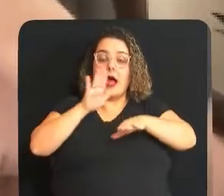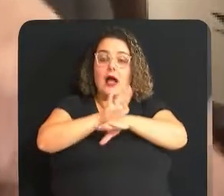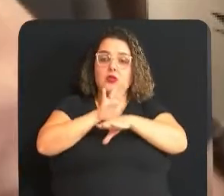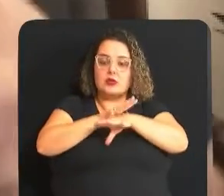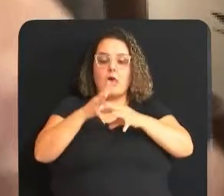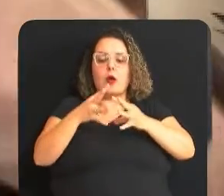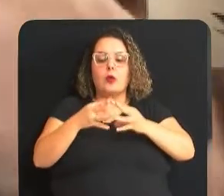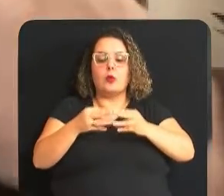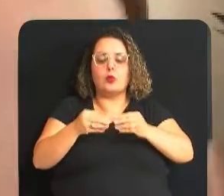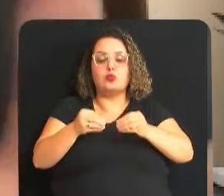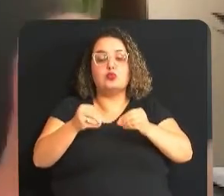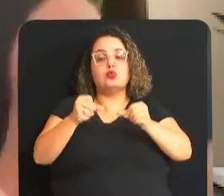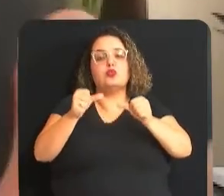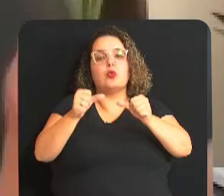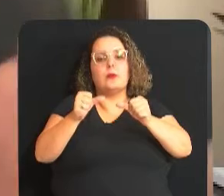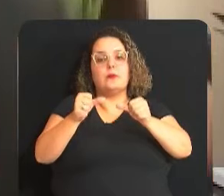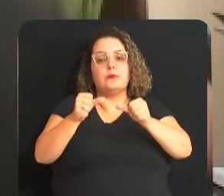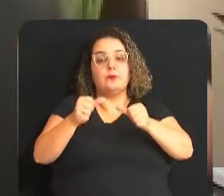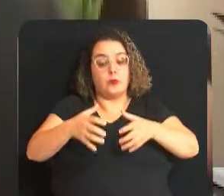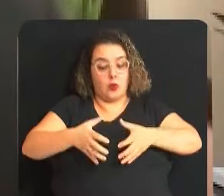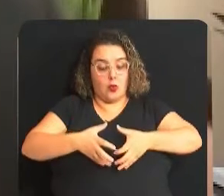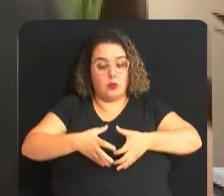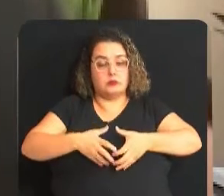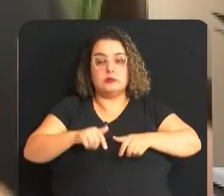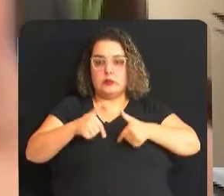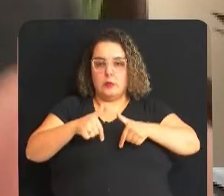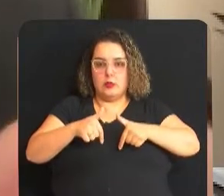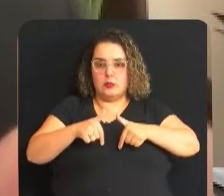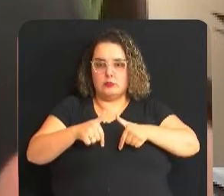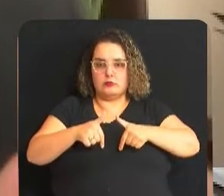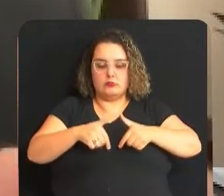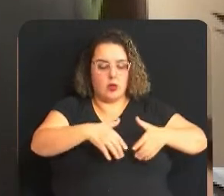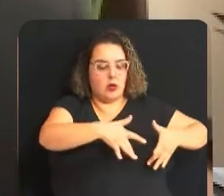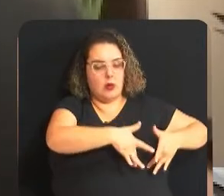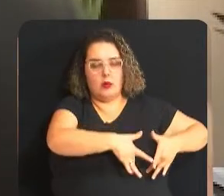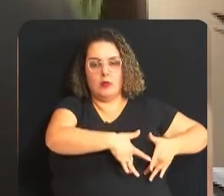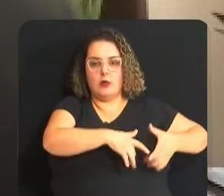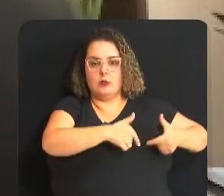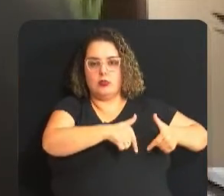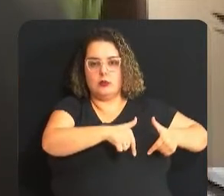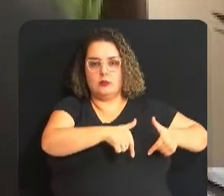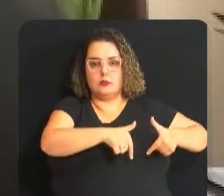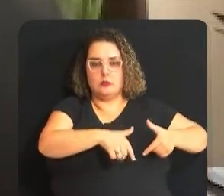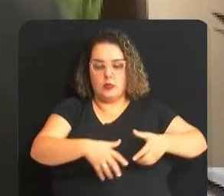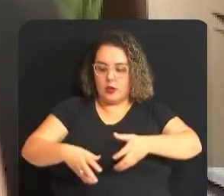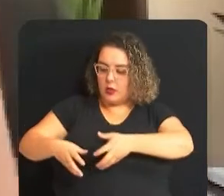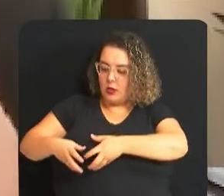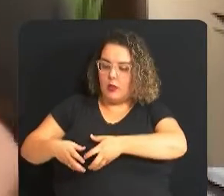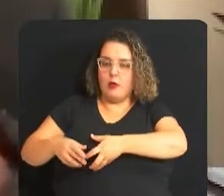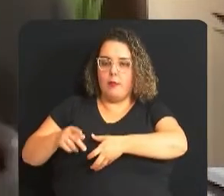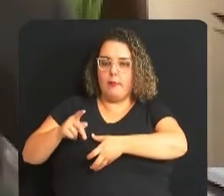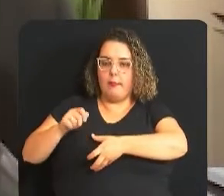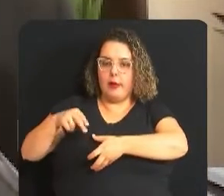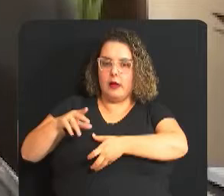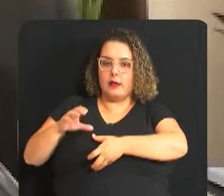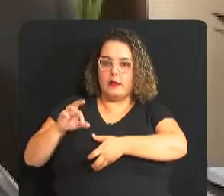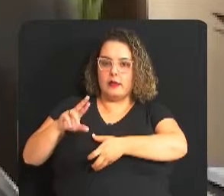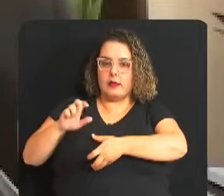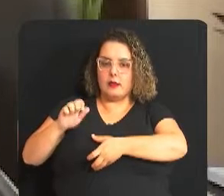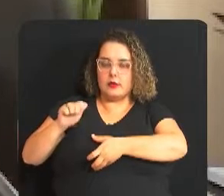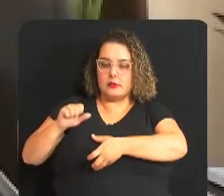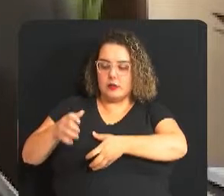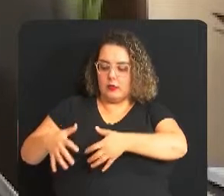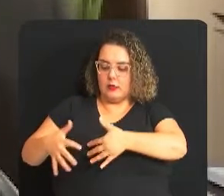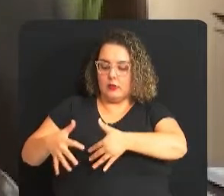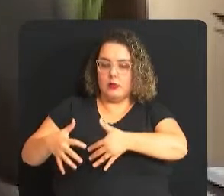digestão. Então, você vê, o estômago trabalhou, o fígado trabalha, o pâncreas trabalha, a boca